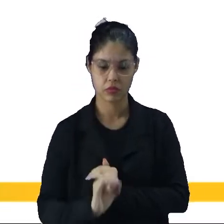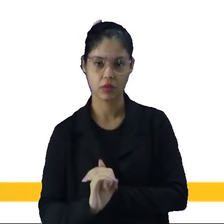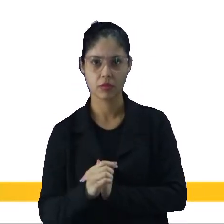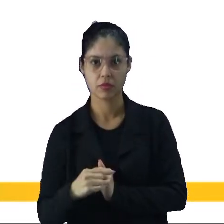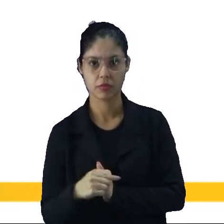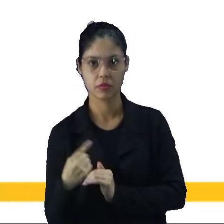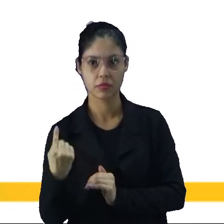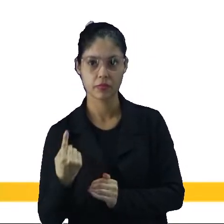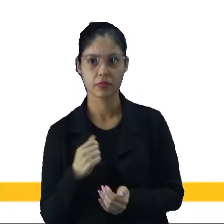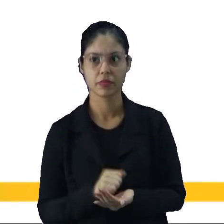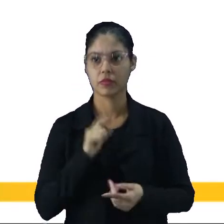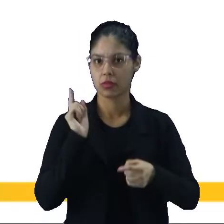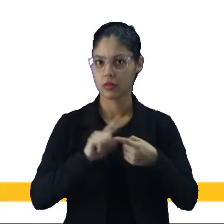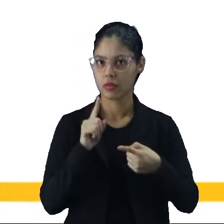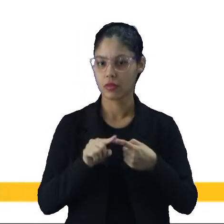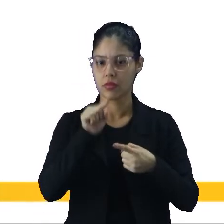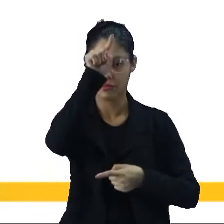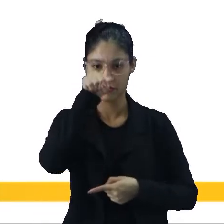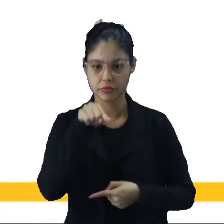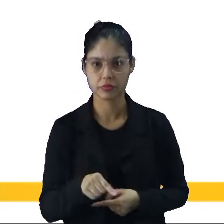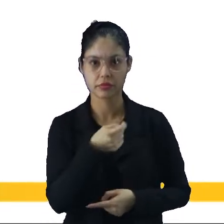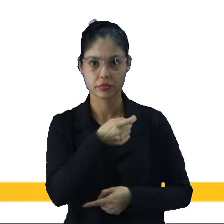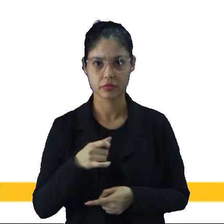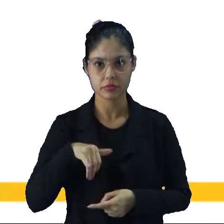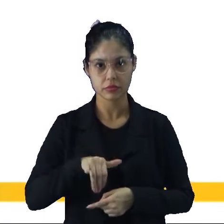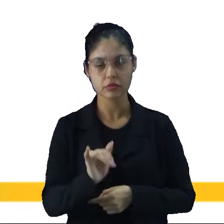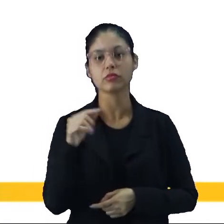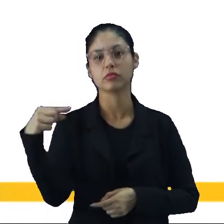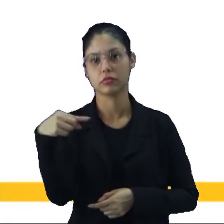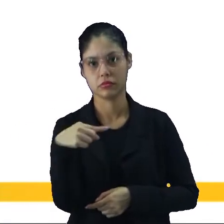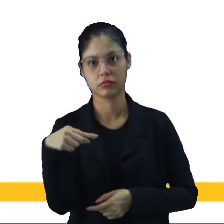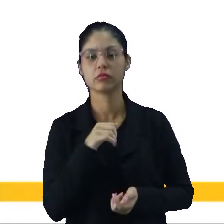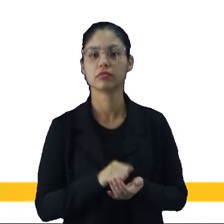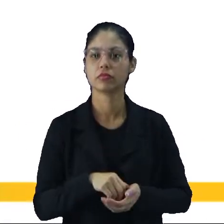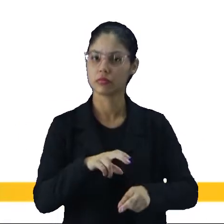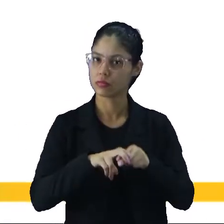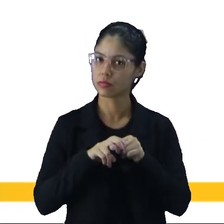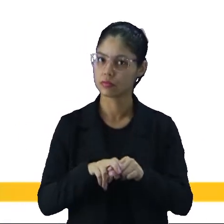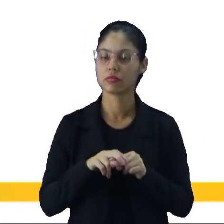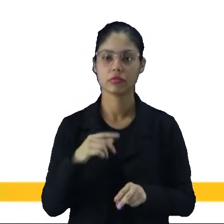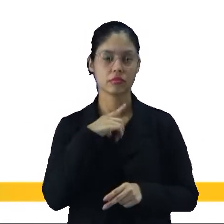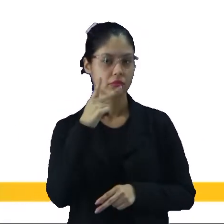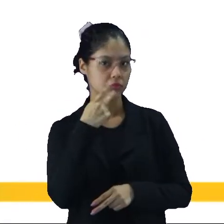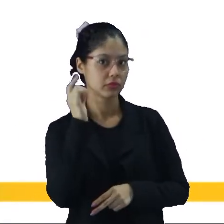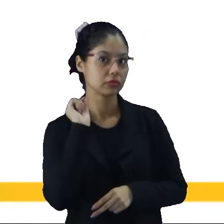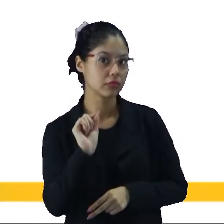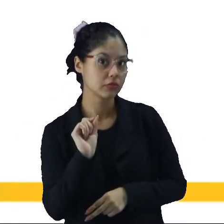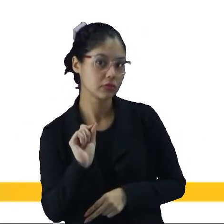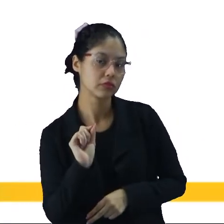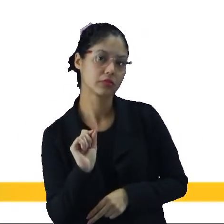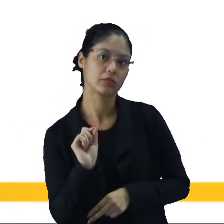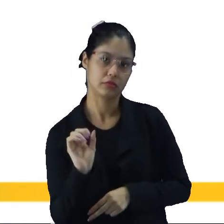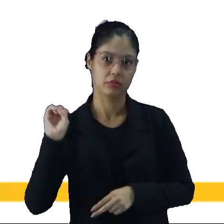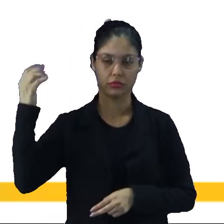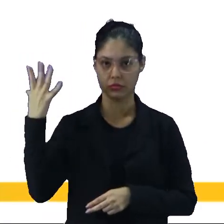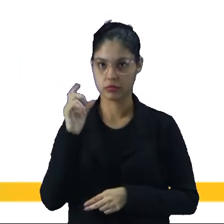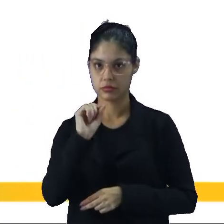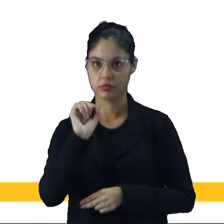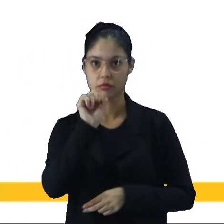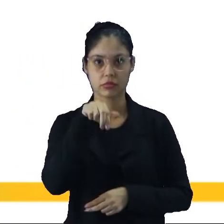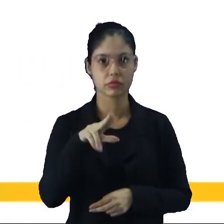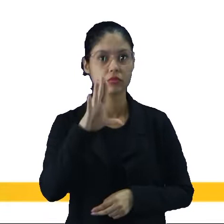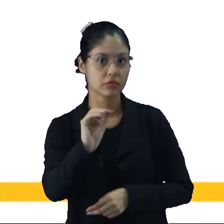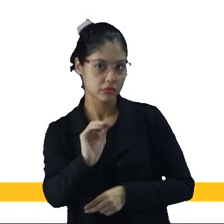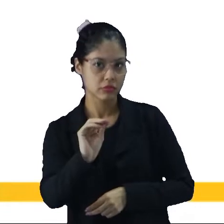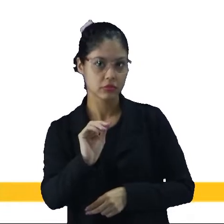-1. Por quê? Porque aqui o eixo y é negativo, tá? Então, a gente vai dizer que, nesse caso, o seno